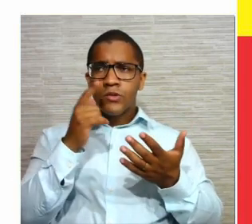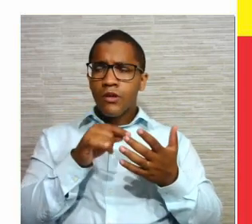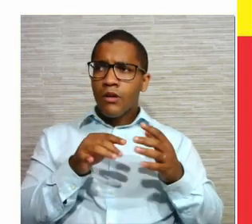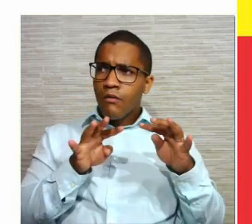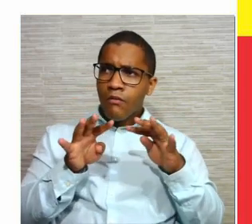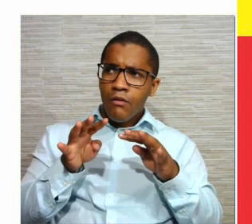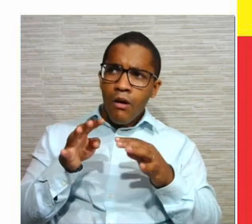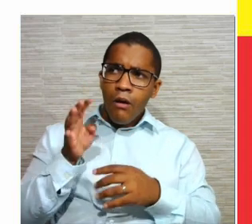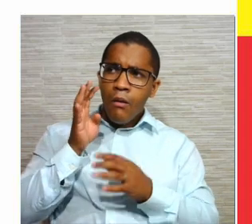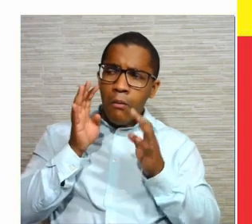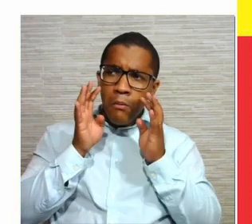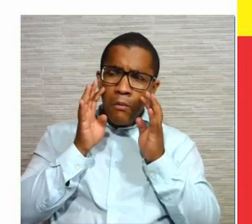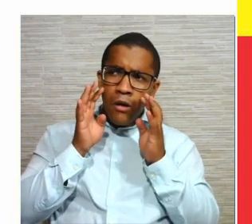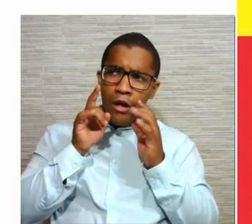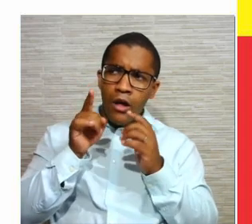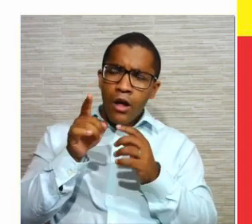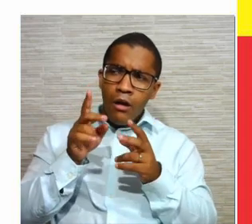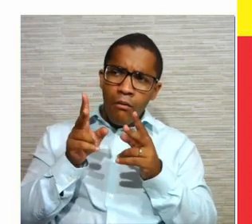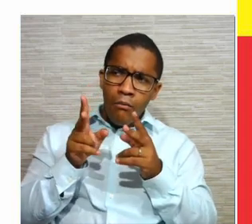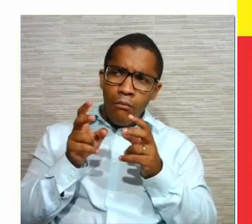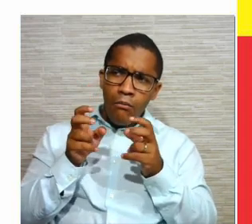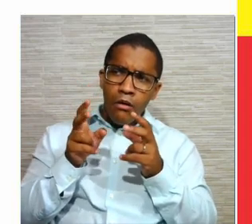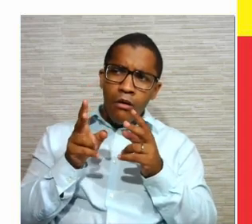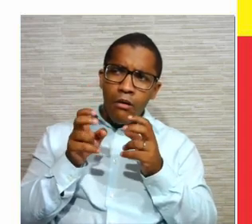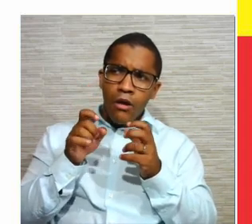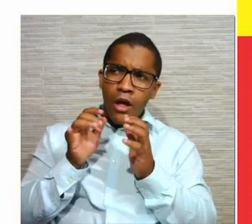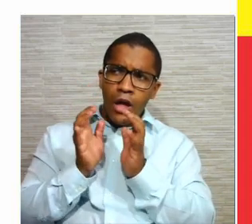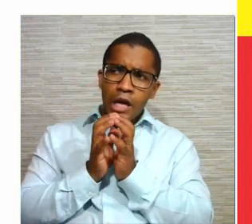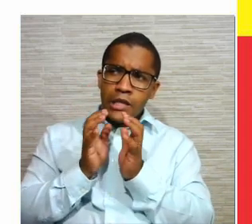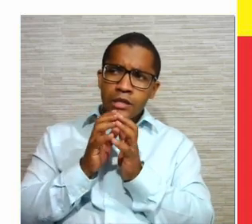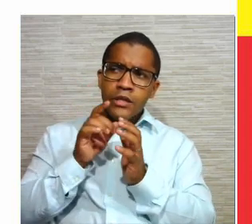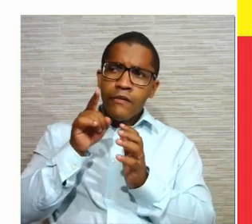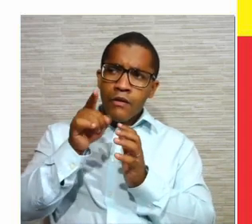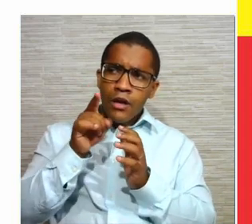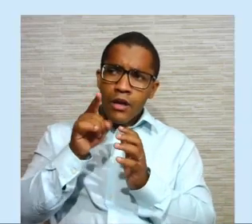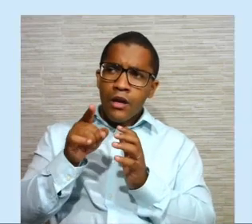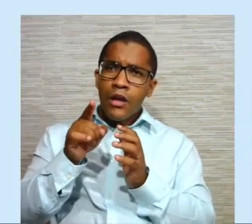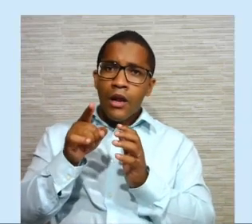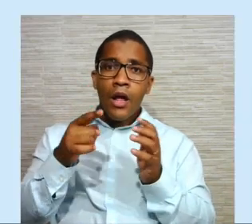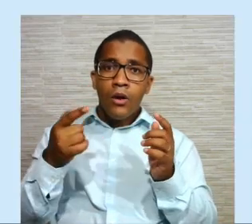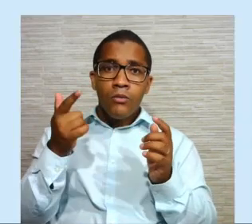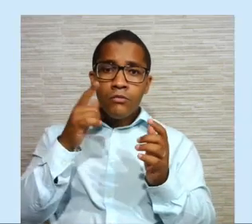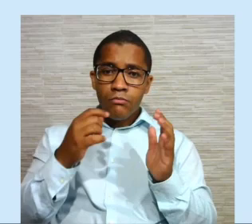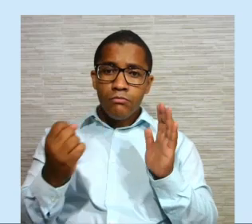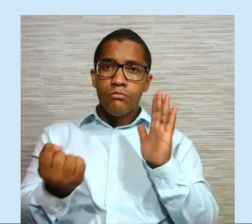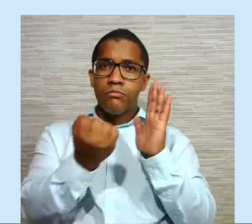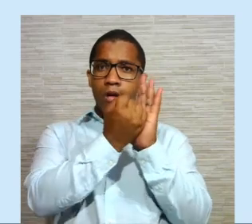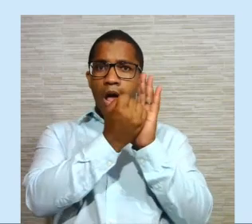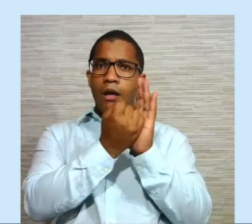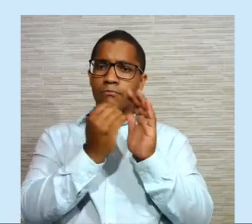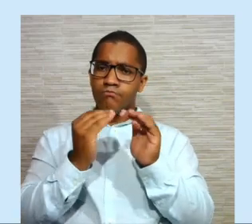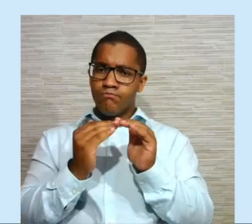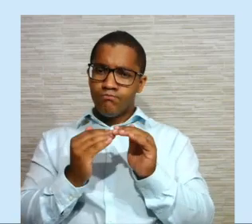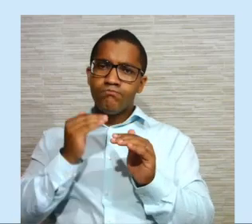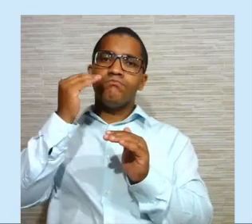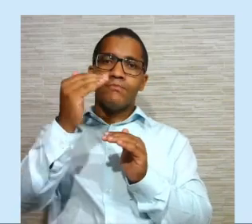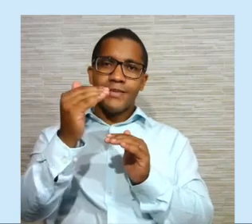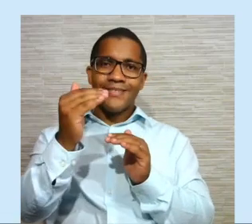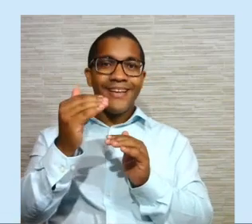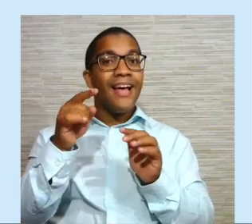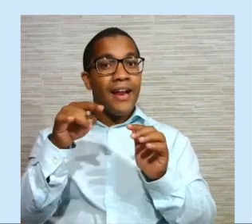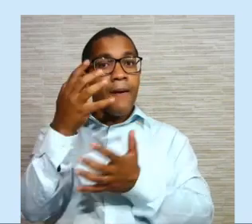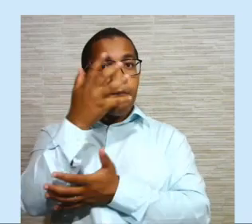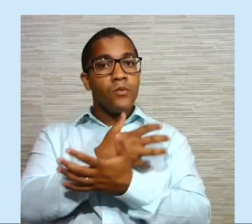né, começaram a prestar atenção no que se estava fazendo aqui em Recife. Então foi um marco muito grande, né, um passo muito grande para a nossa